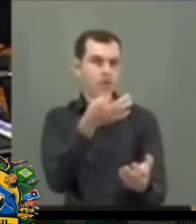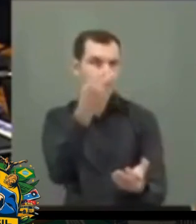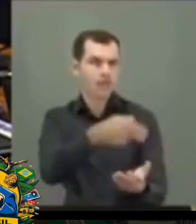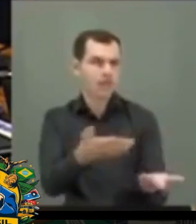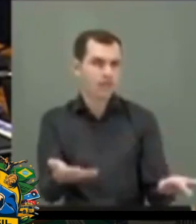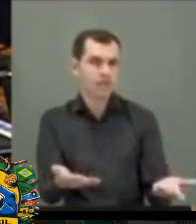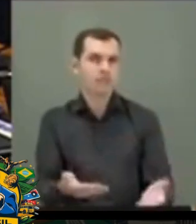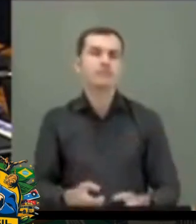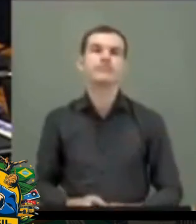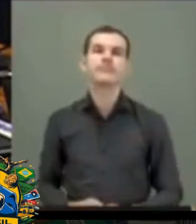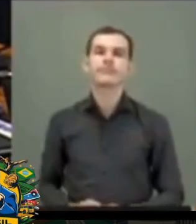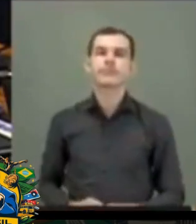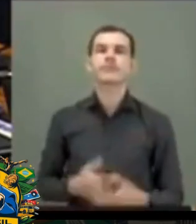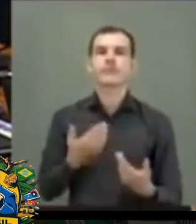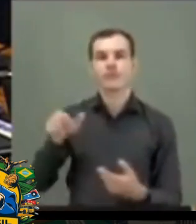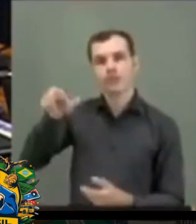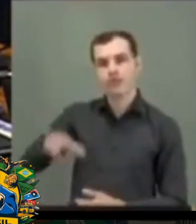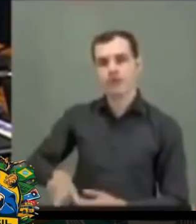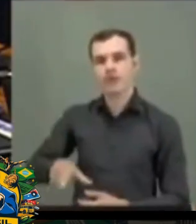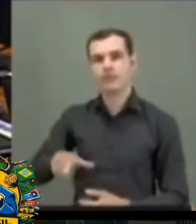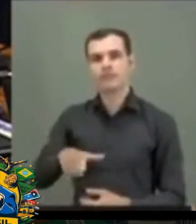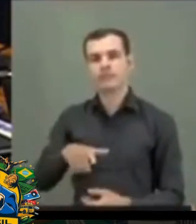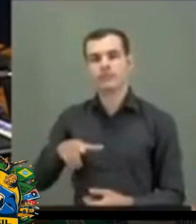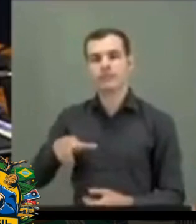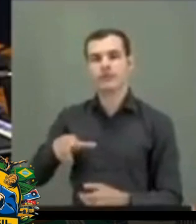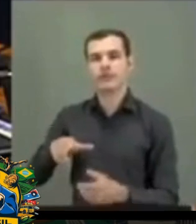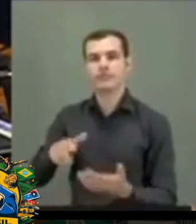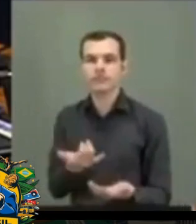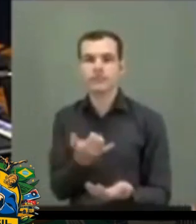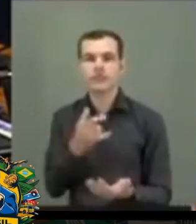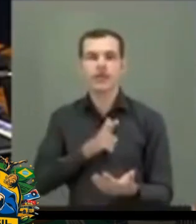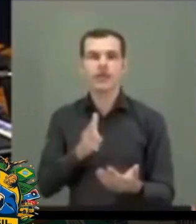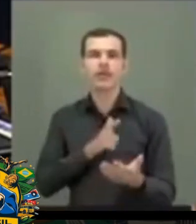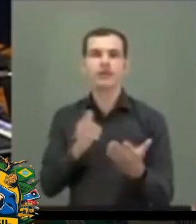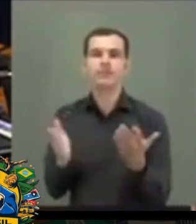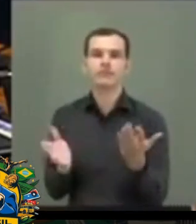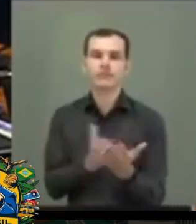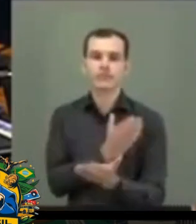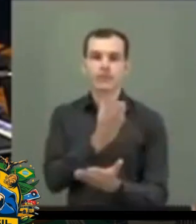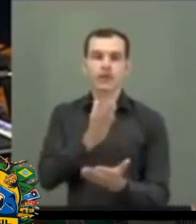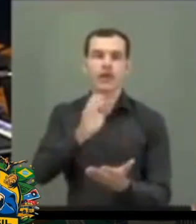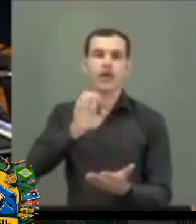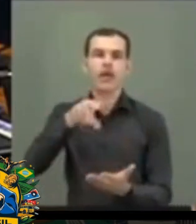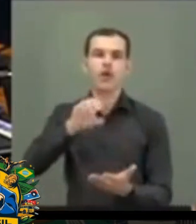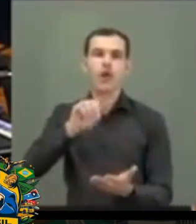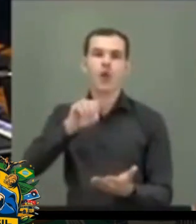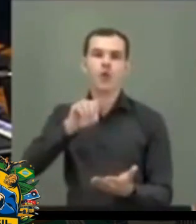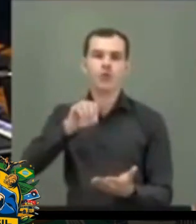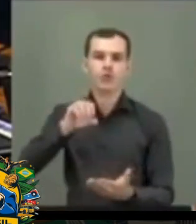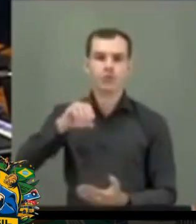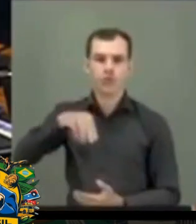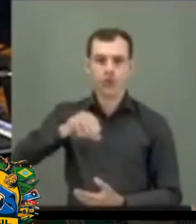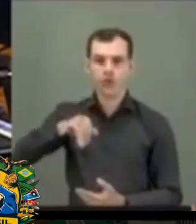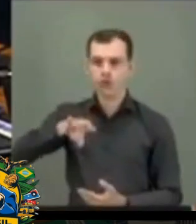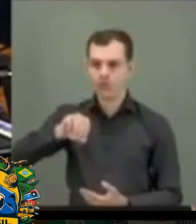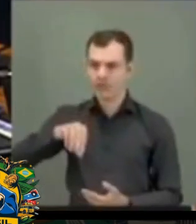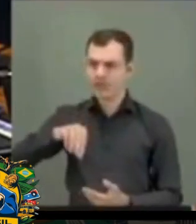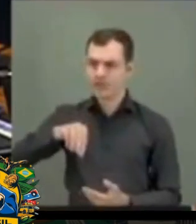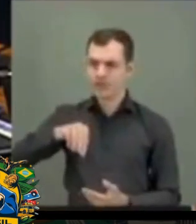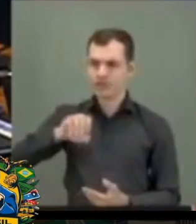fez uma reportagem recente, uma matéria, criticando aqui o retrocesso no combate à corrupção no